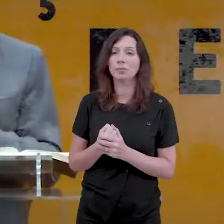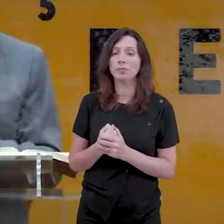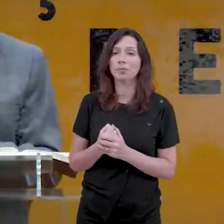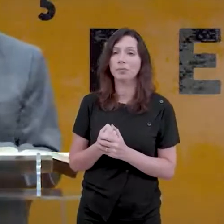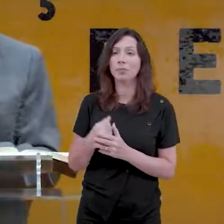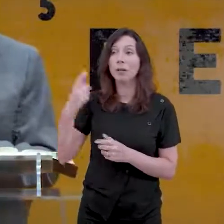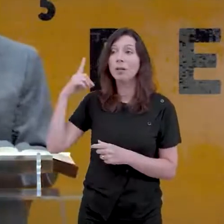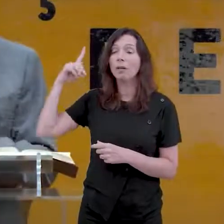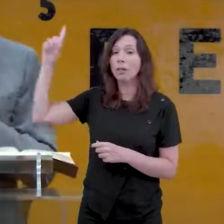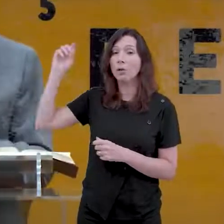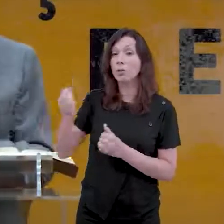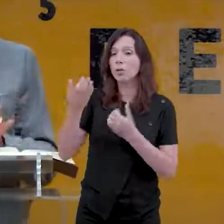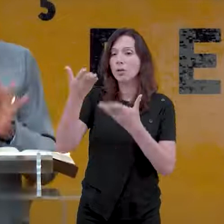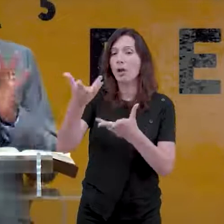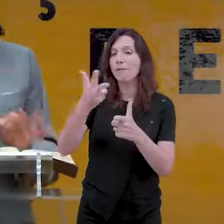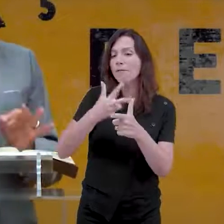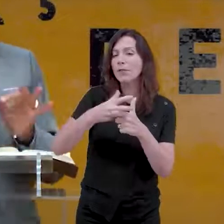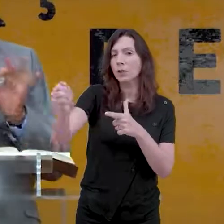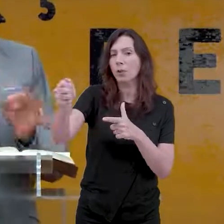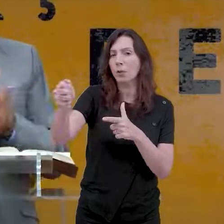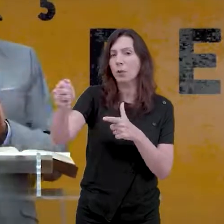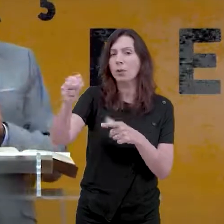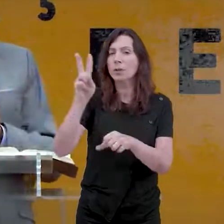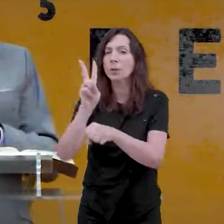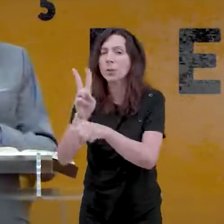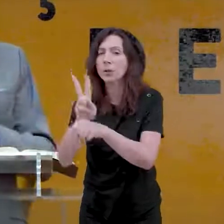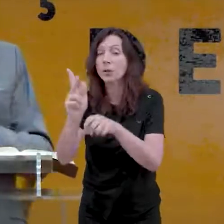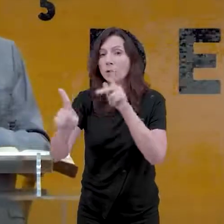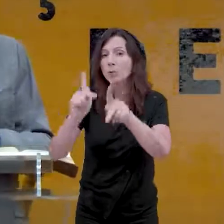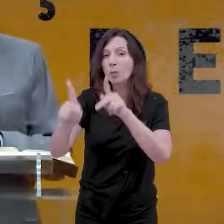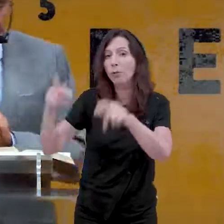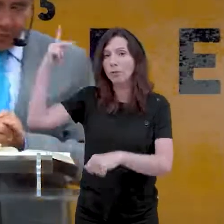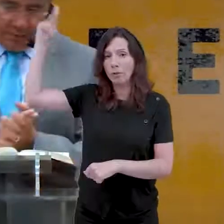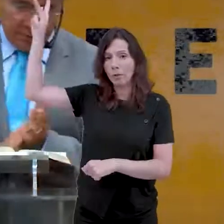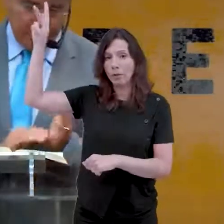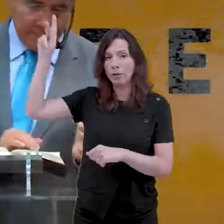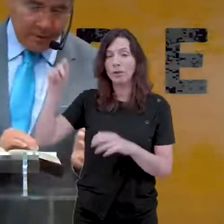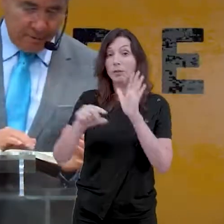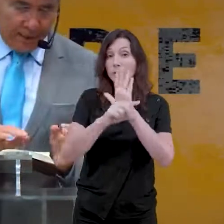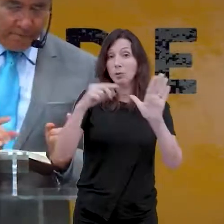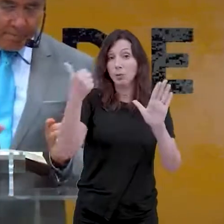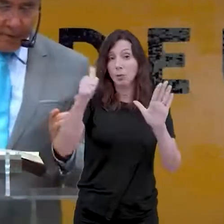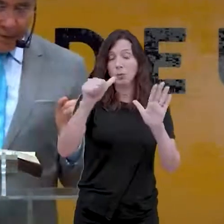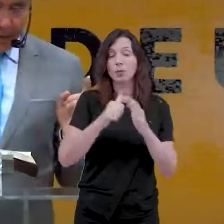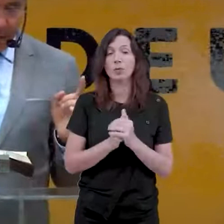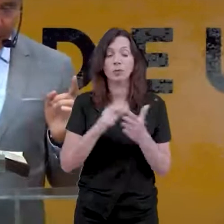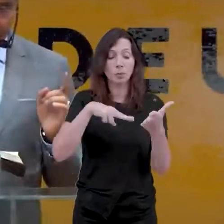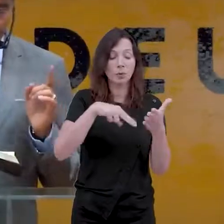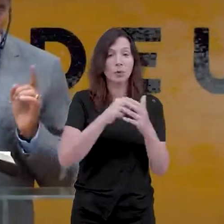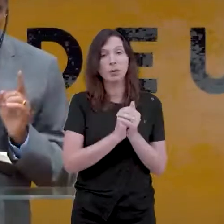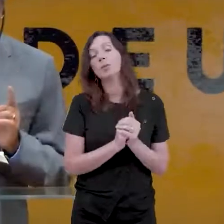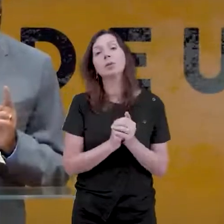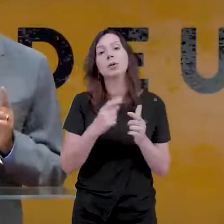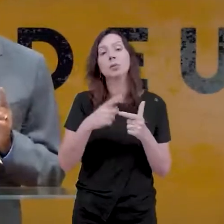dá vitória e protege o seu povo. Vamos ler juntos o versículo 11, por favor? Vamos lá?